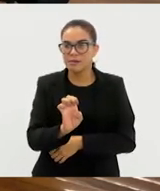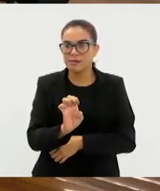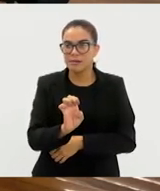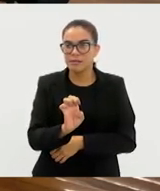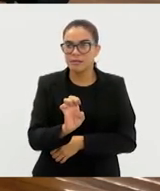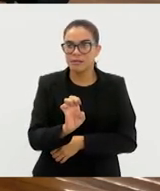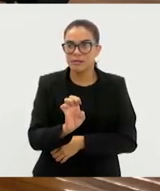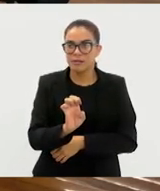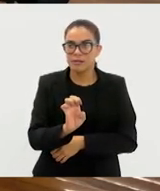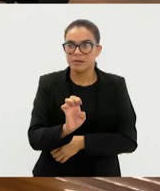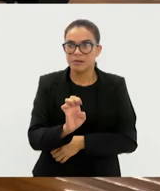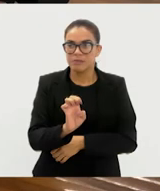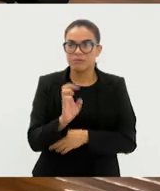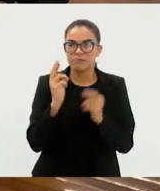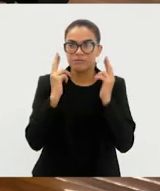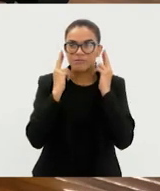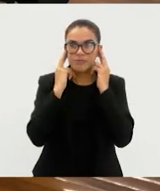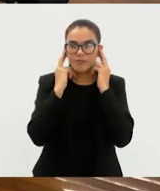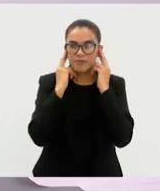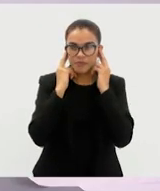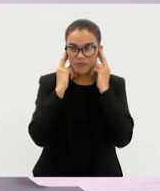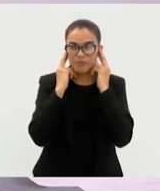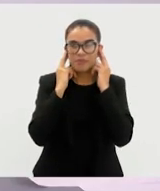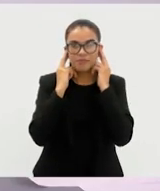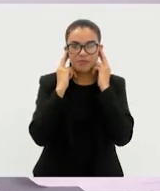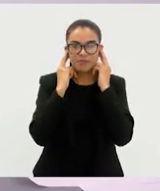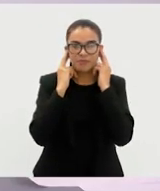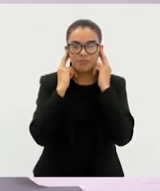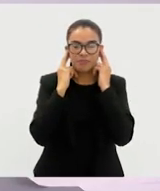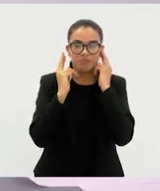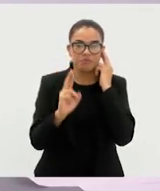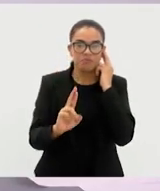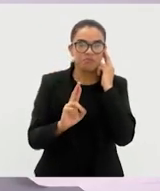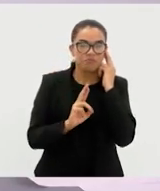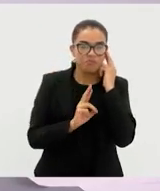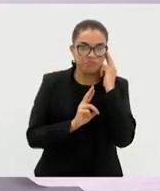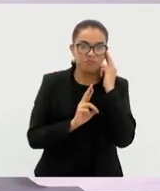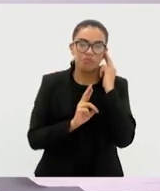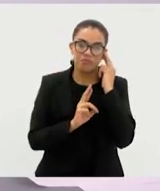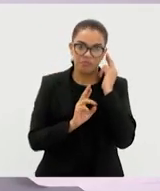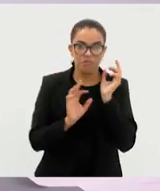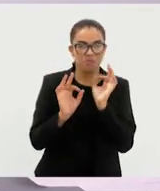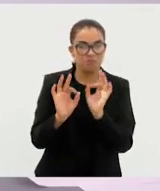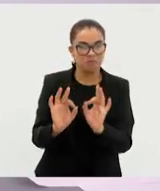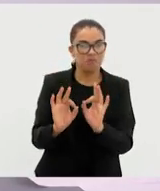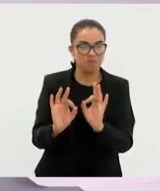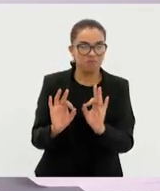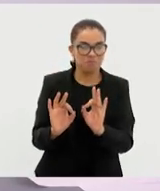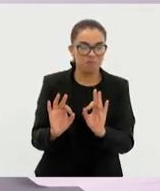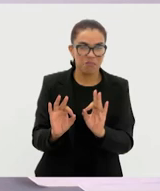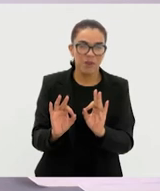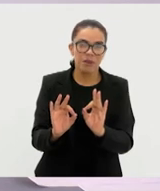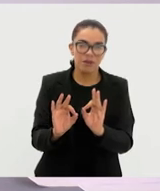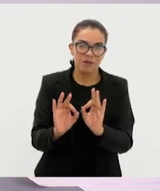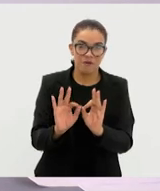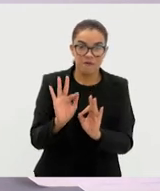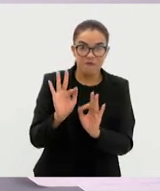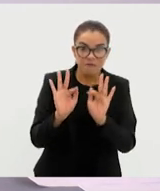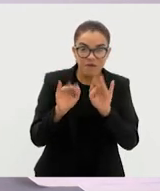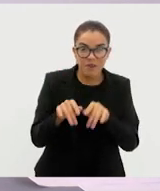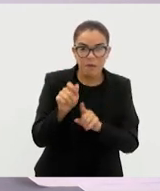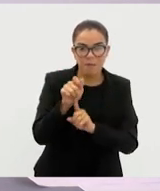Final de março. Ah. Para votação. Tá ótimo. Isso aí é uma resposta estilo Montese. Final de março.